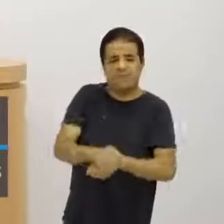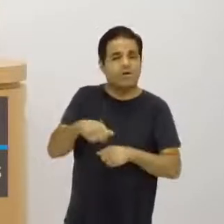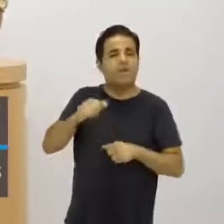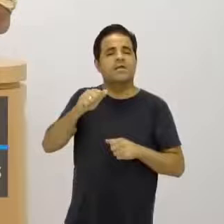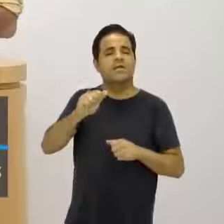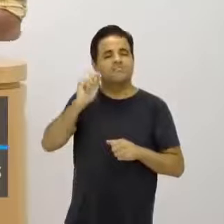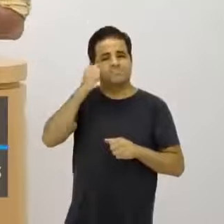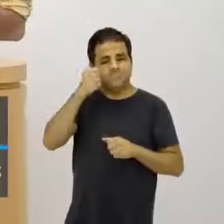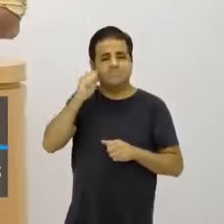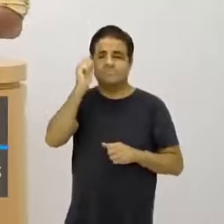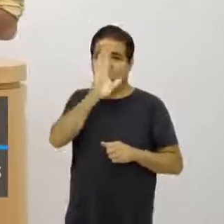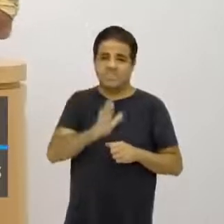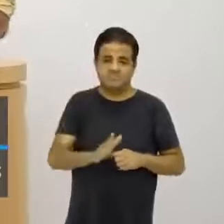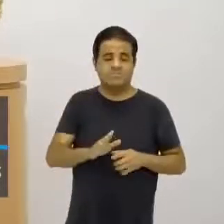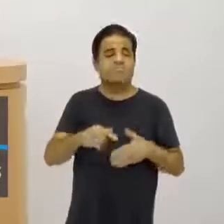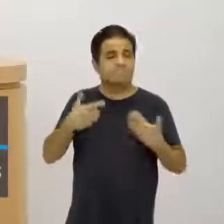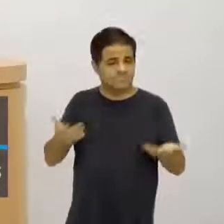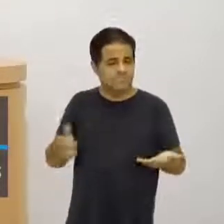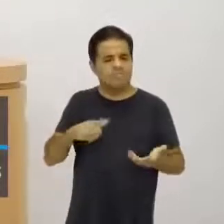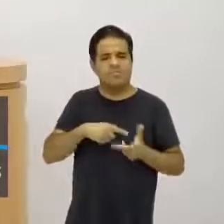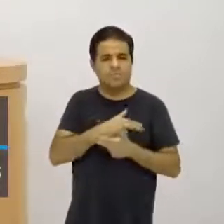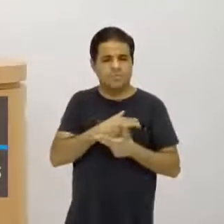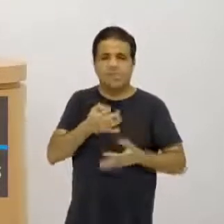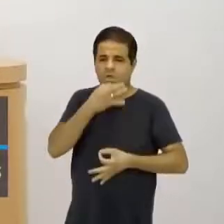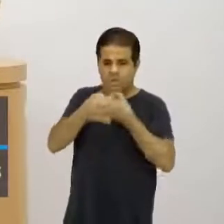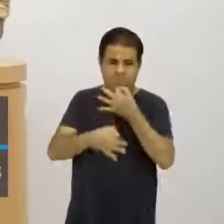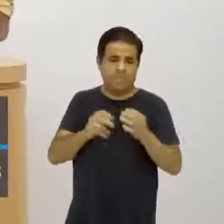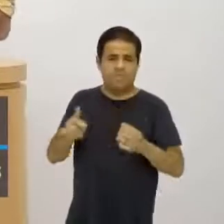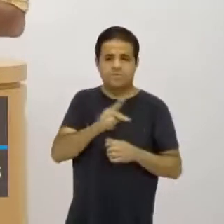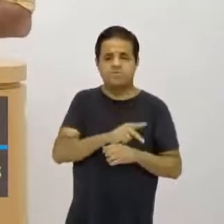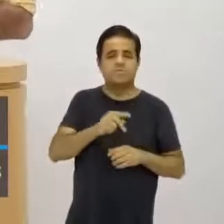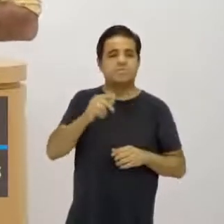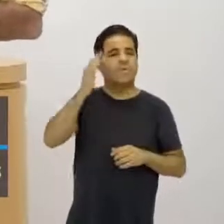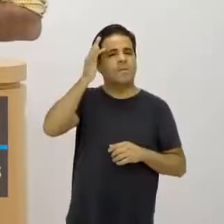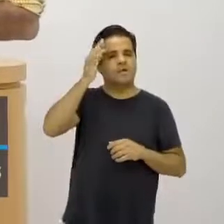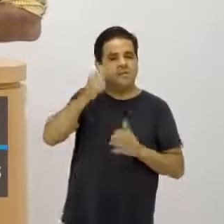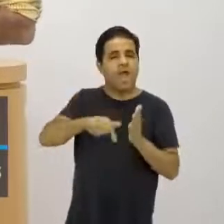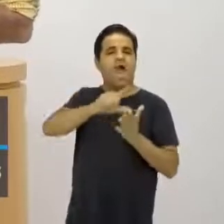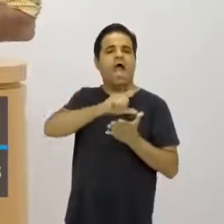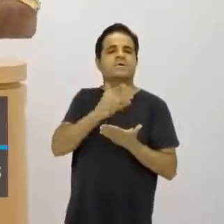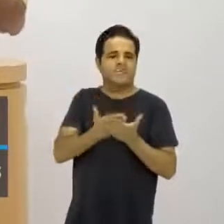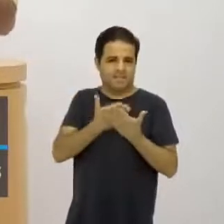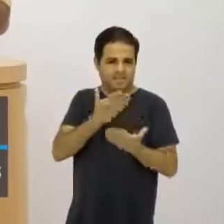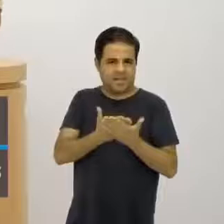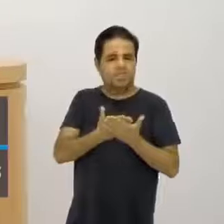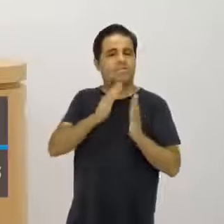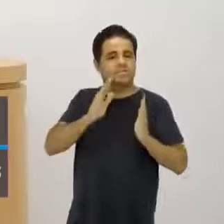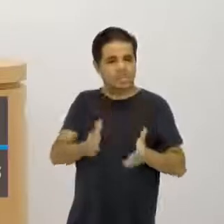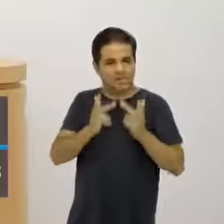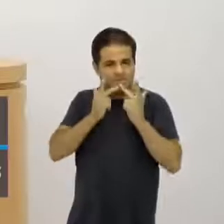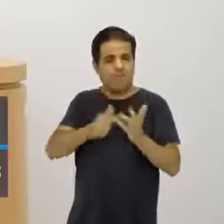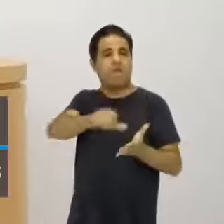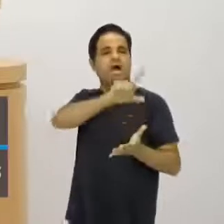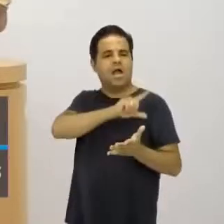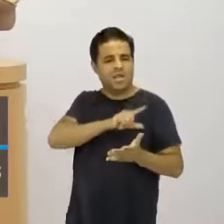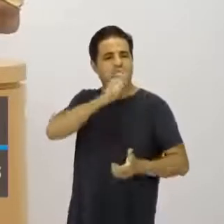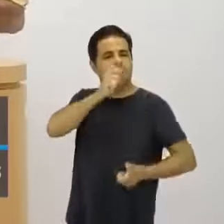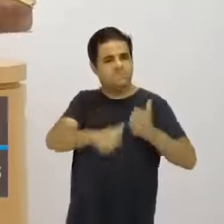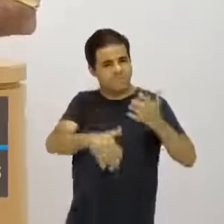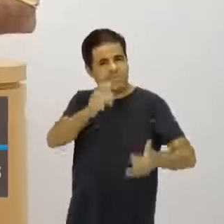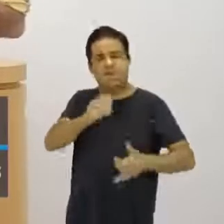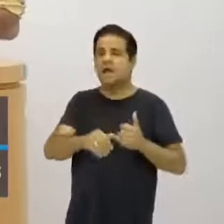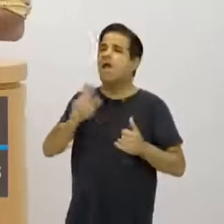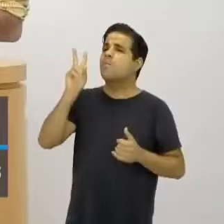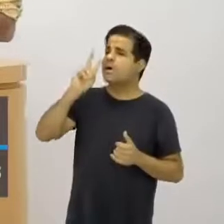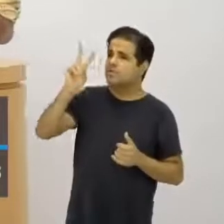Brasil. E também a gente tem algo que eu estava comentando com a professora Mafê um pouquinho antes da aula, né? Nós já falamos outras vezes, etc.